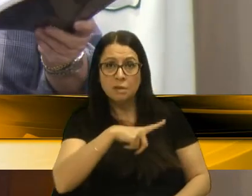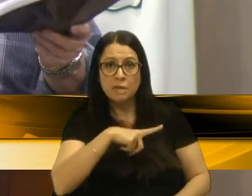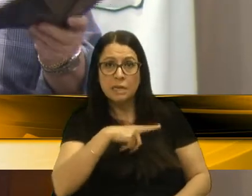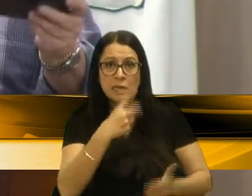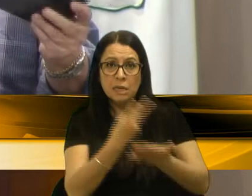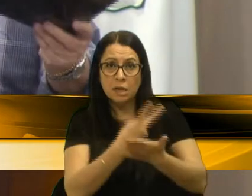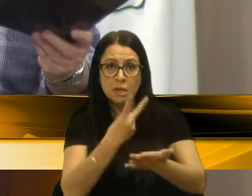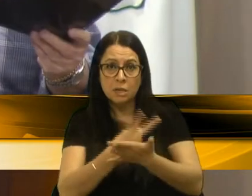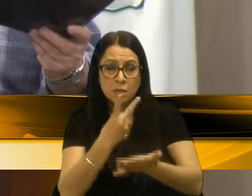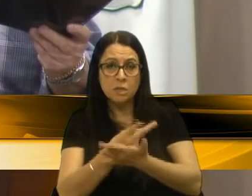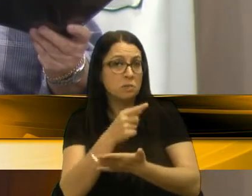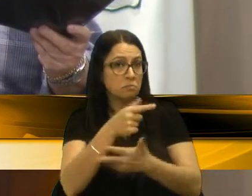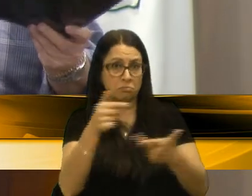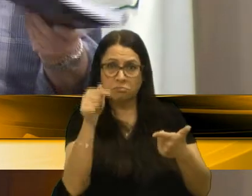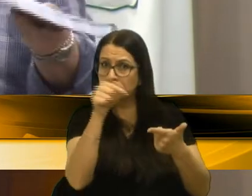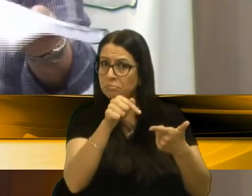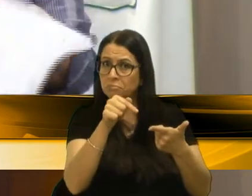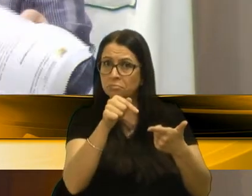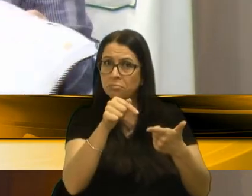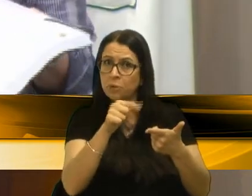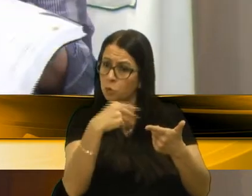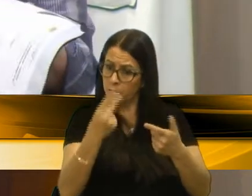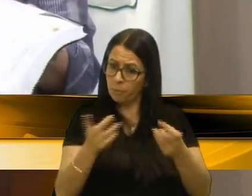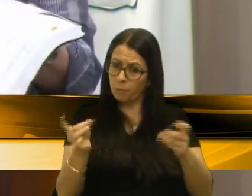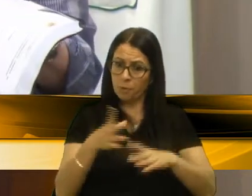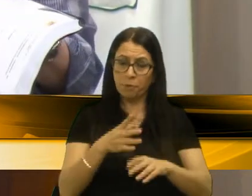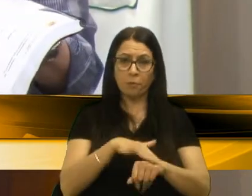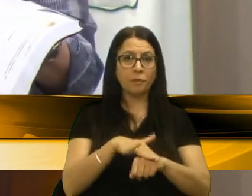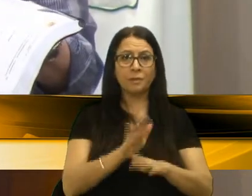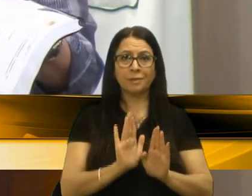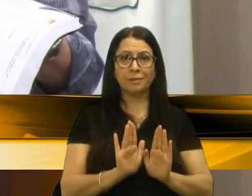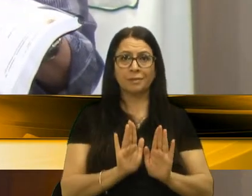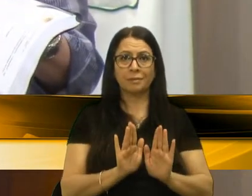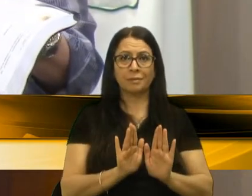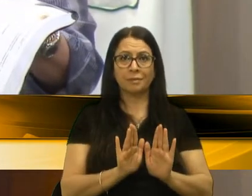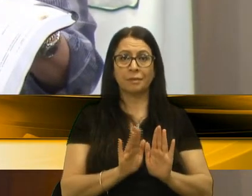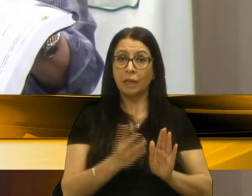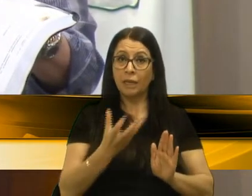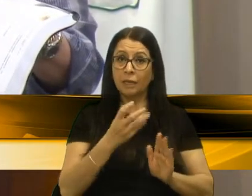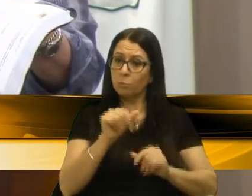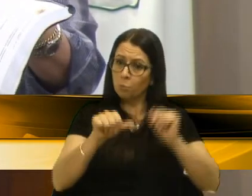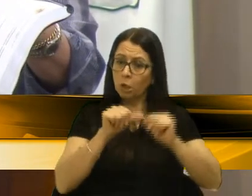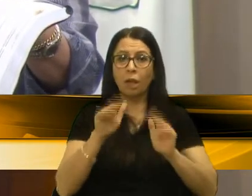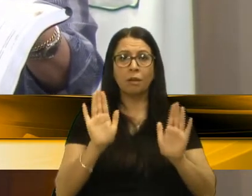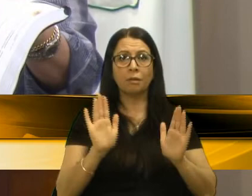inconsistência aqui, eventualmente, nós estamos à disposição. Queremos alterar,